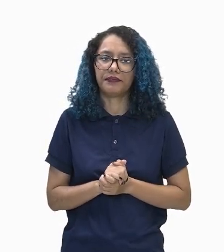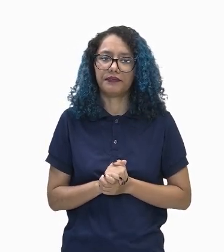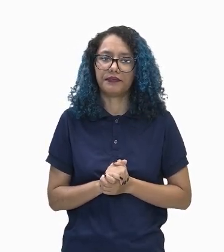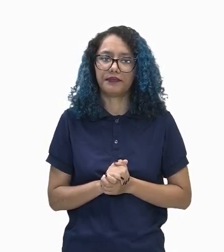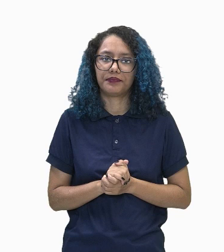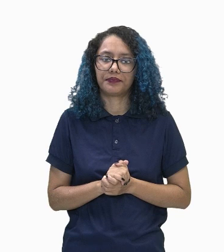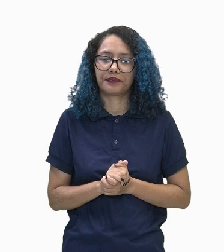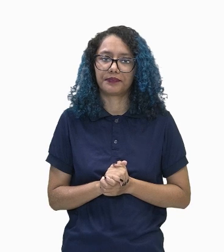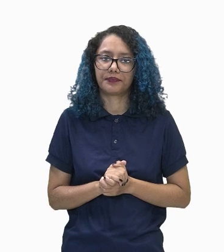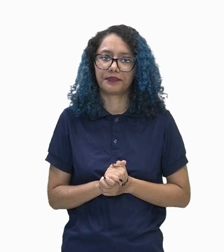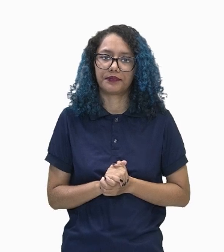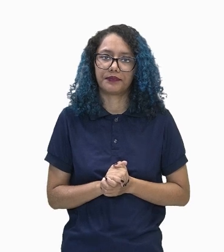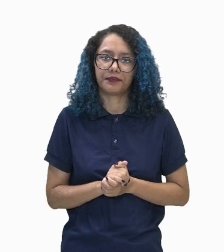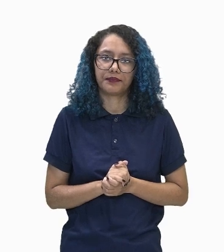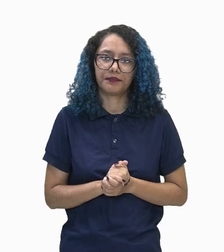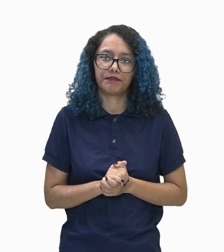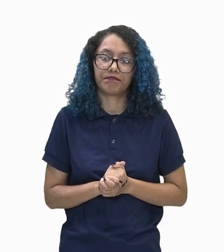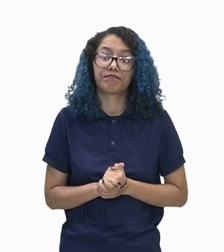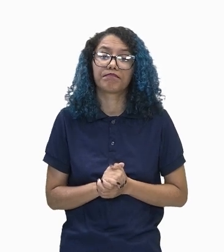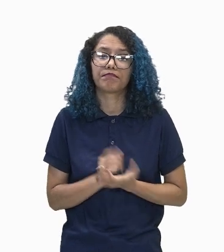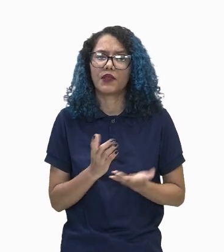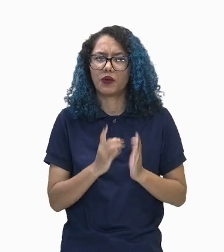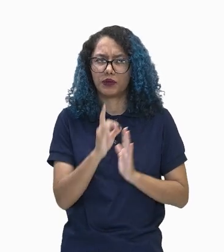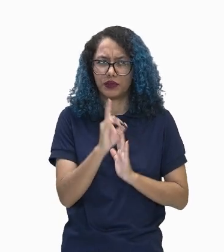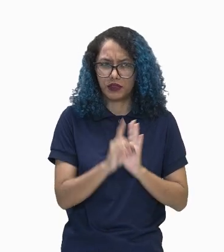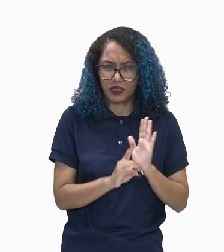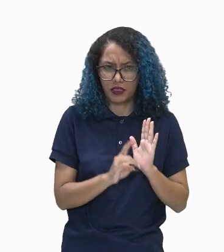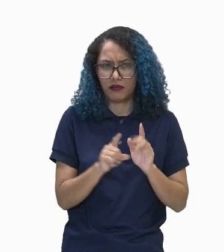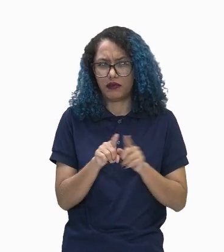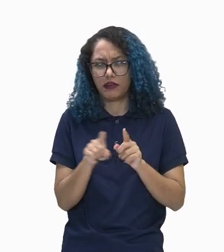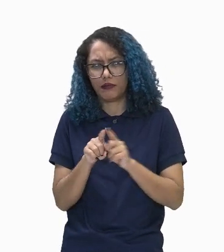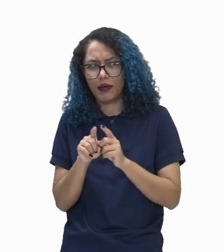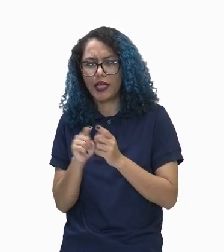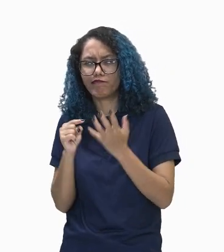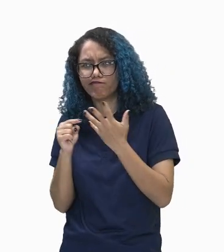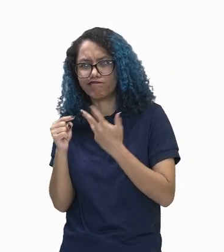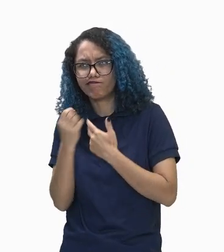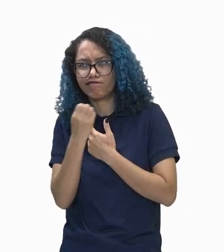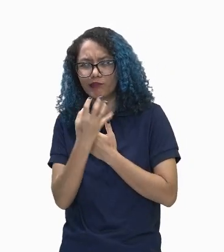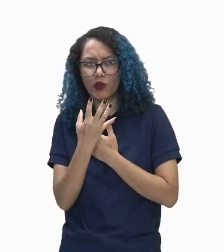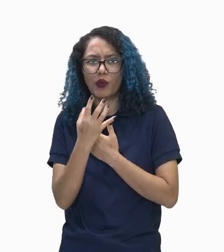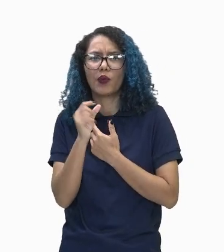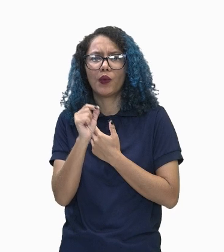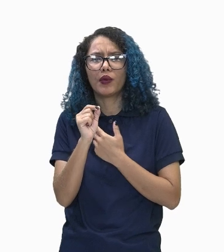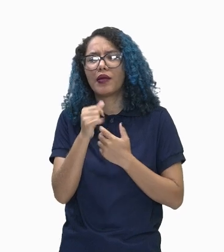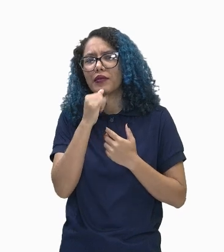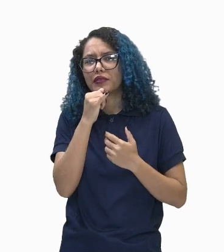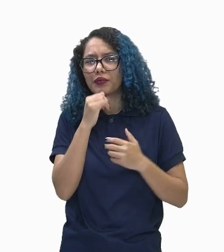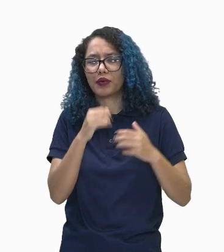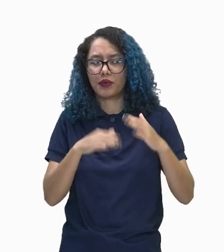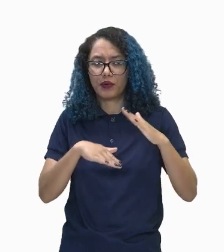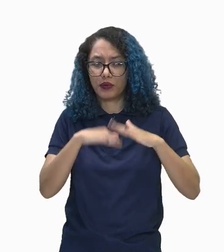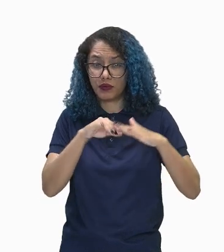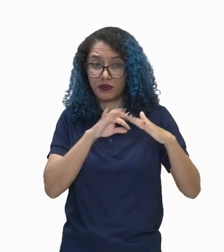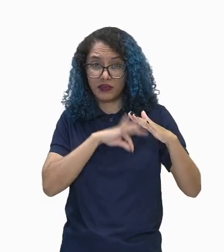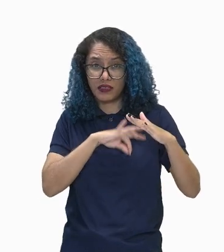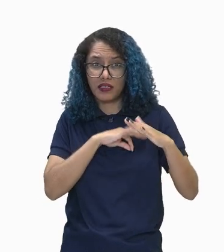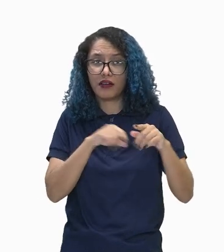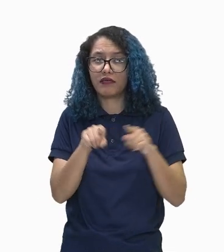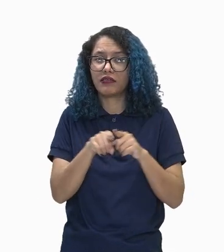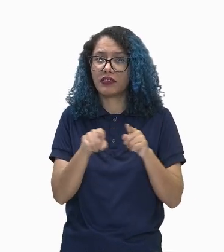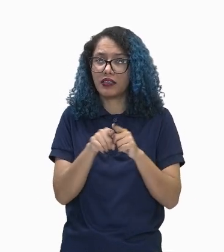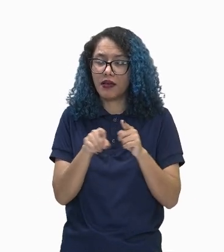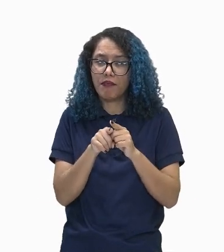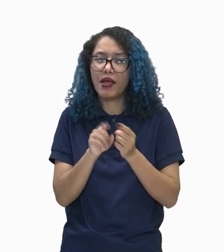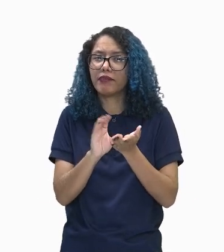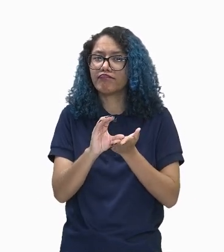Bom, olha só. Quando eu falo de direitos e benefícios, o trabalho formal, ele inclui salário fixo, inclui subsídio de férias,